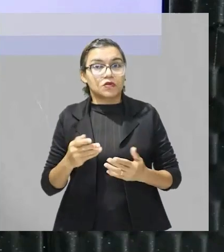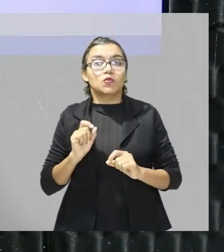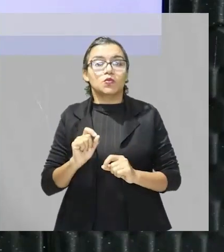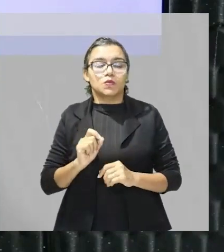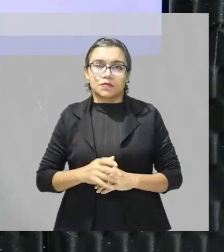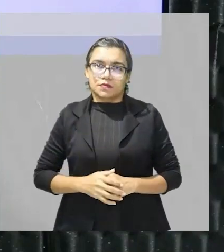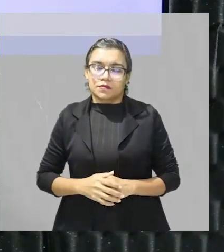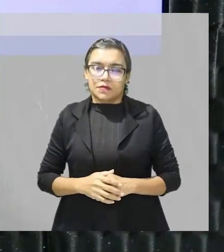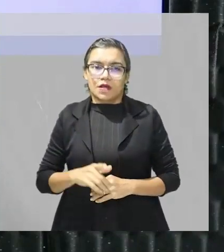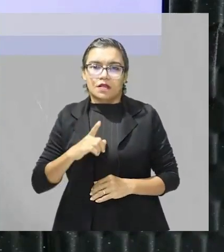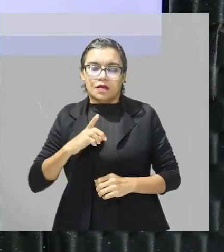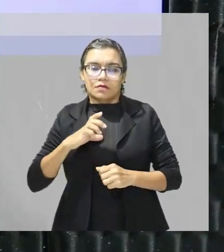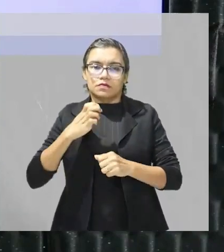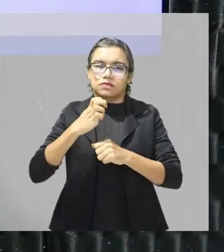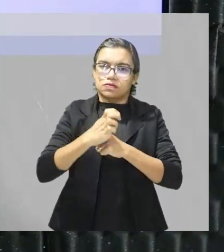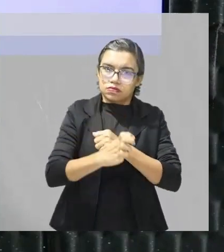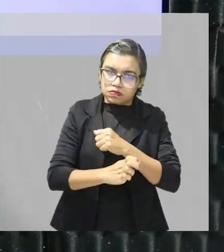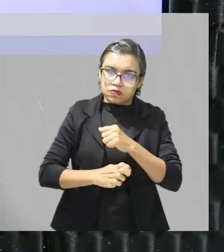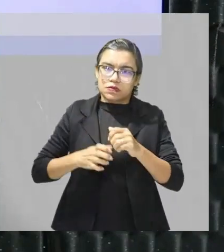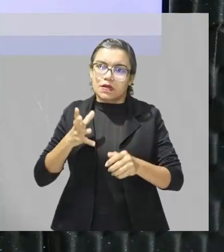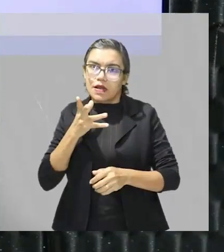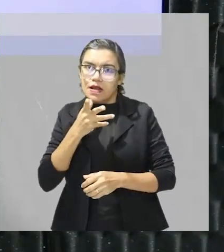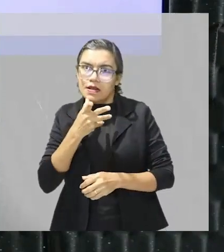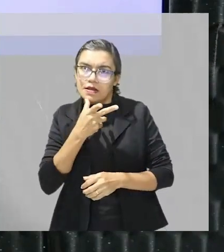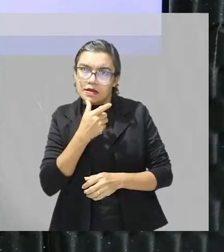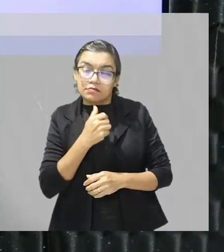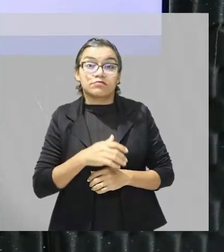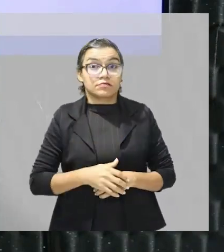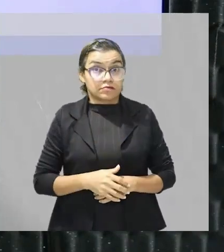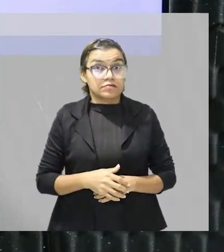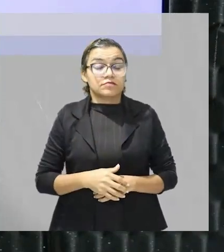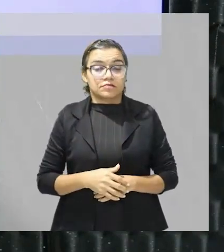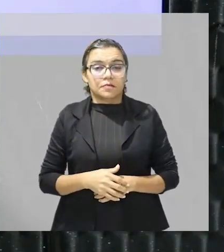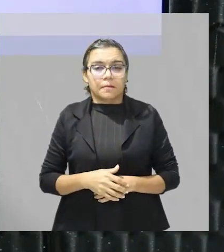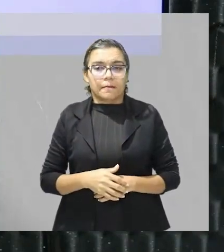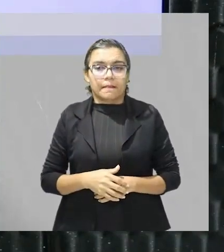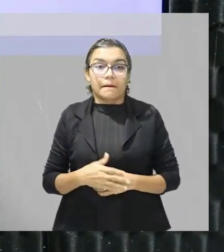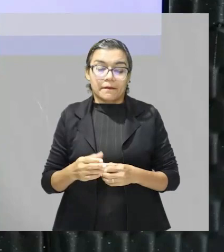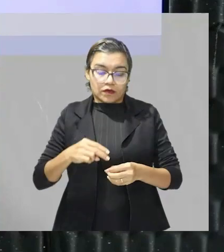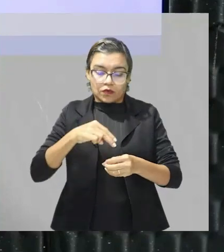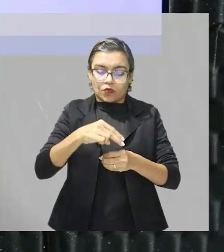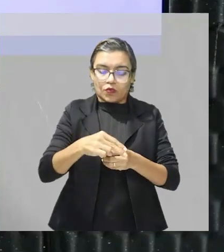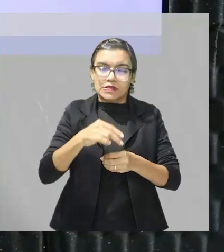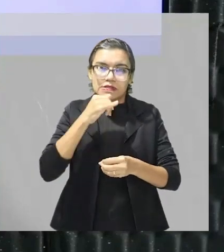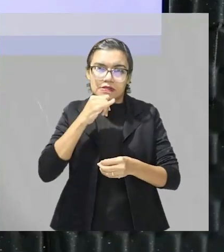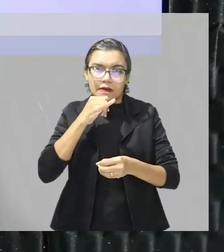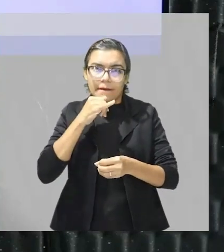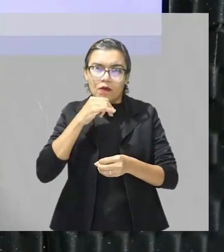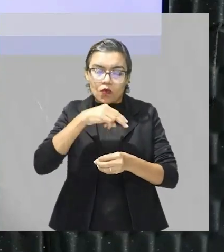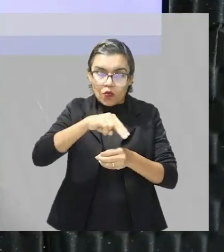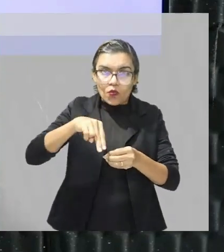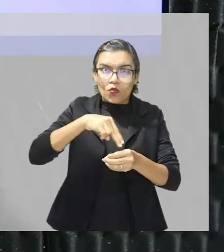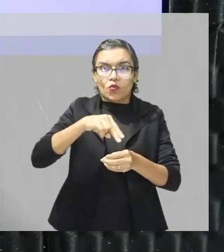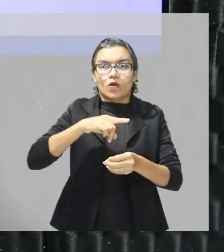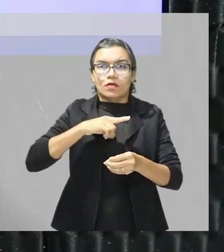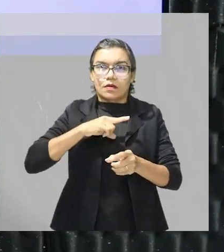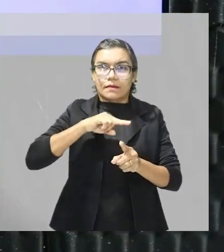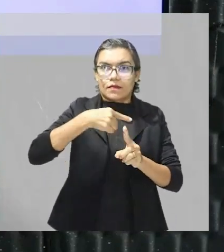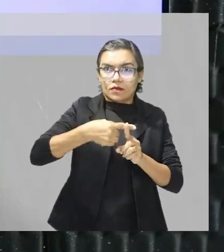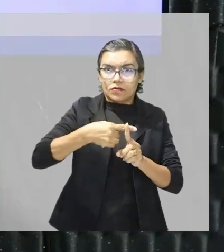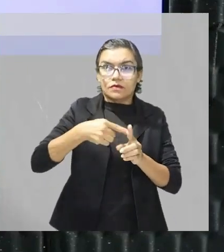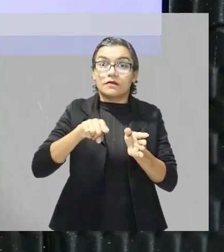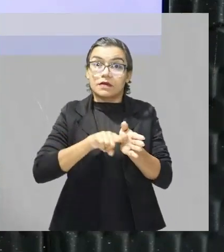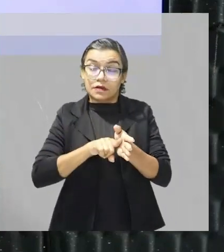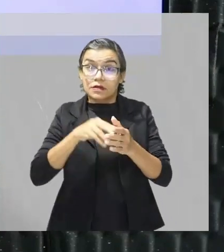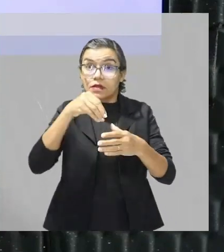iria ver uma dez aceleração e um choque portanto até porque o núcleo é positivo os elétrons negativos então haveria